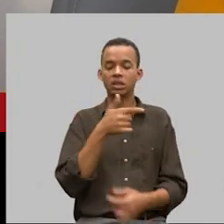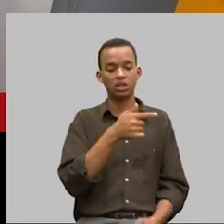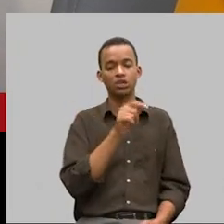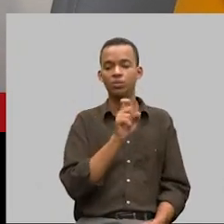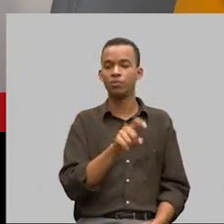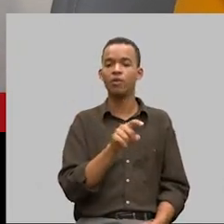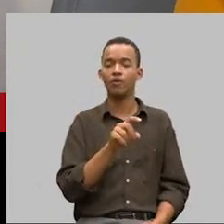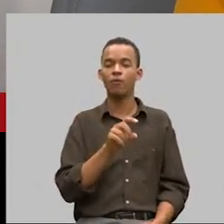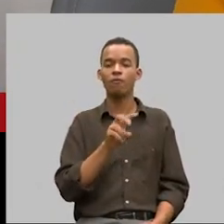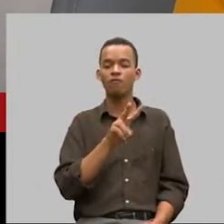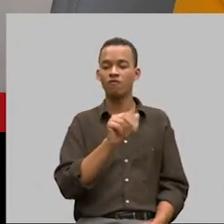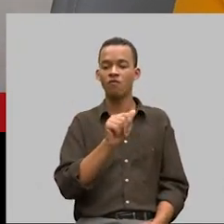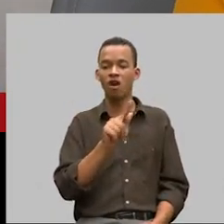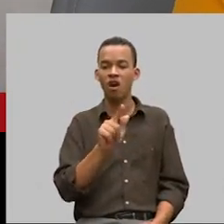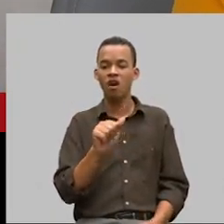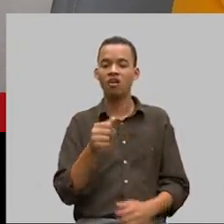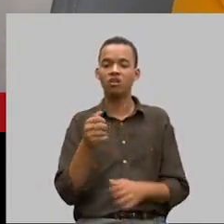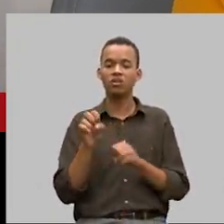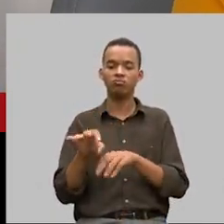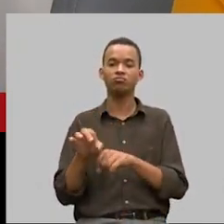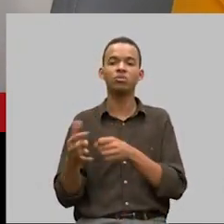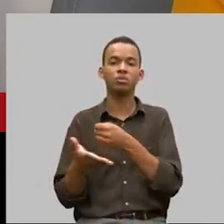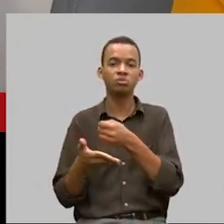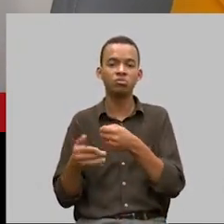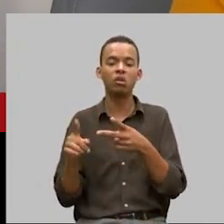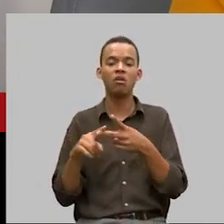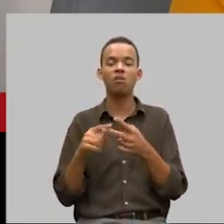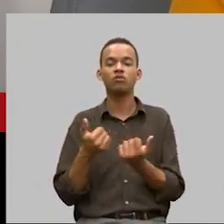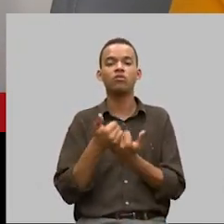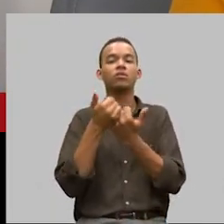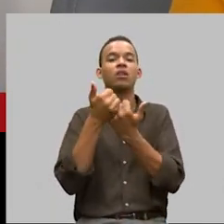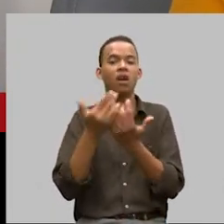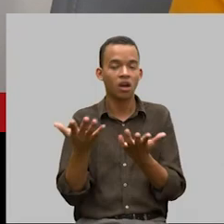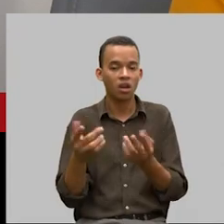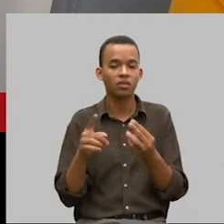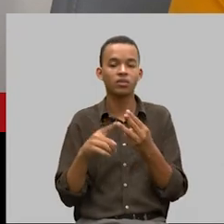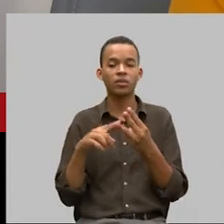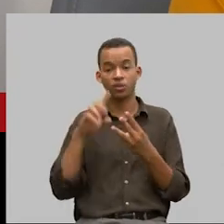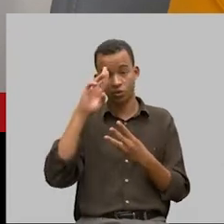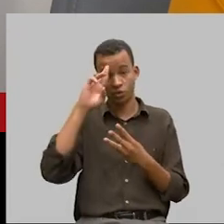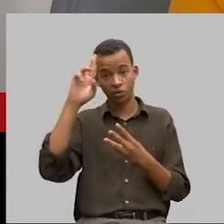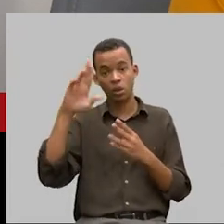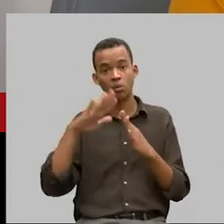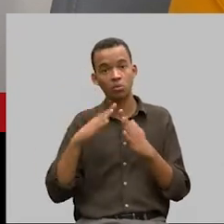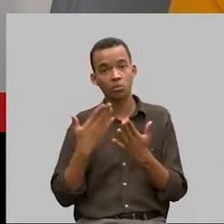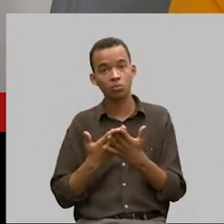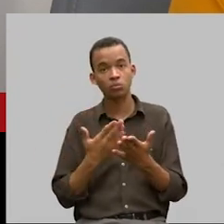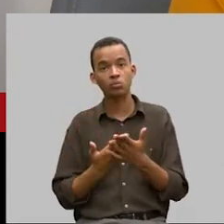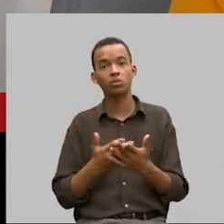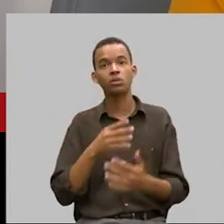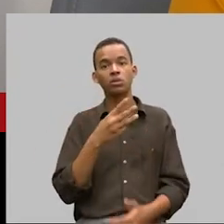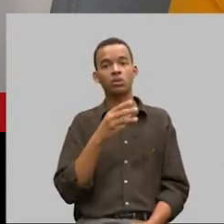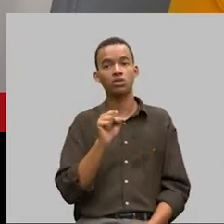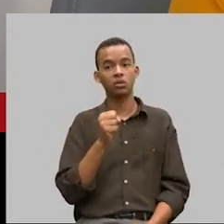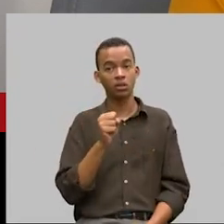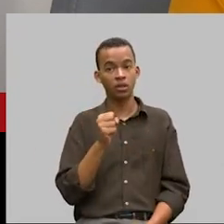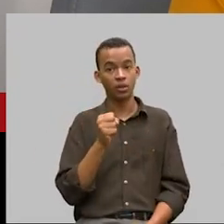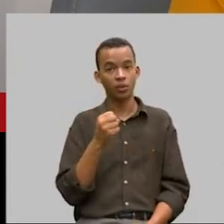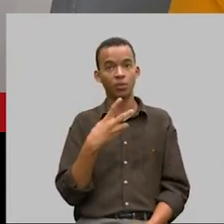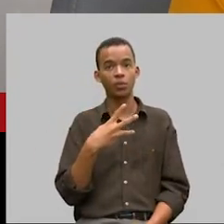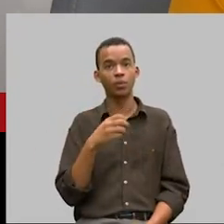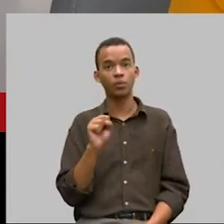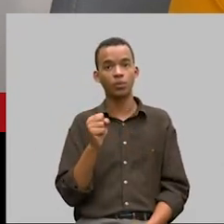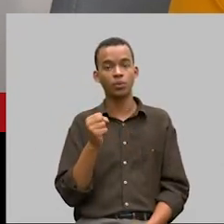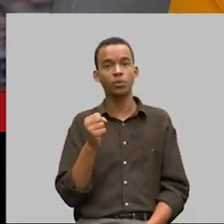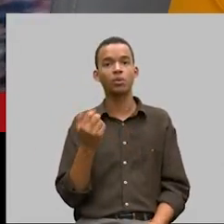de professor da Educação Básica auxiliar de serviço da Educação Básica diretores de escola São 38 diretores de escola